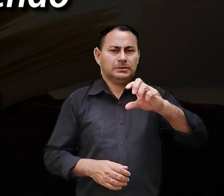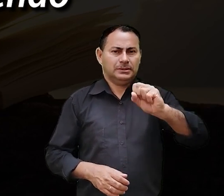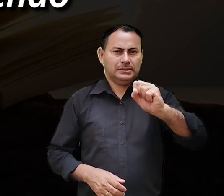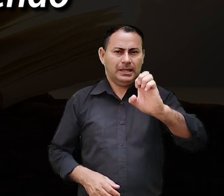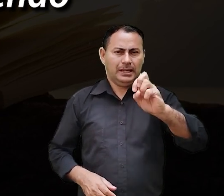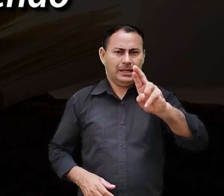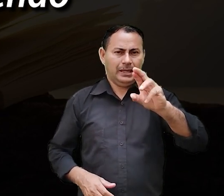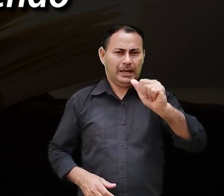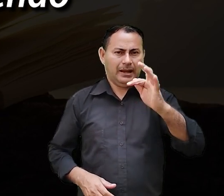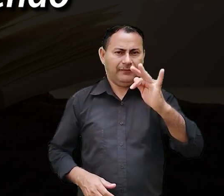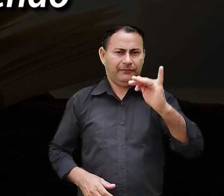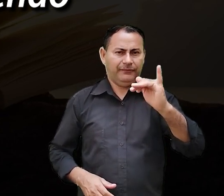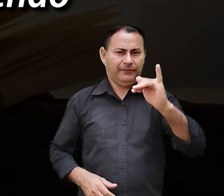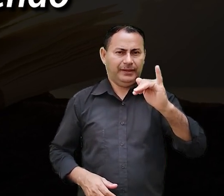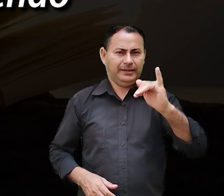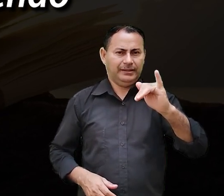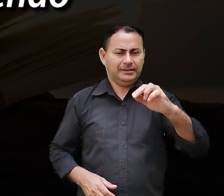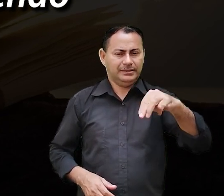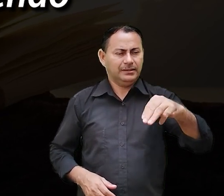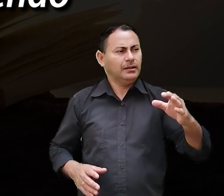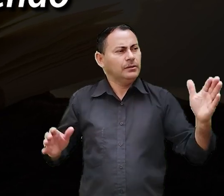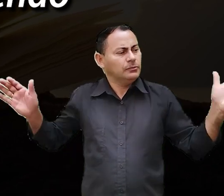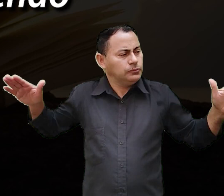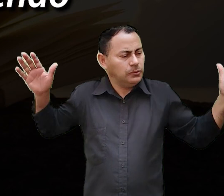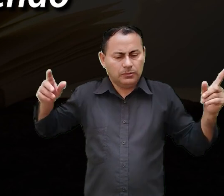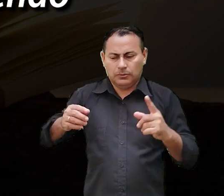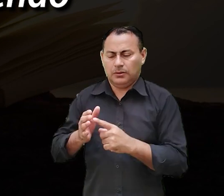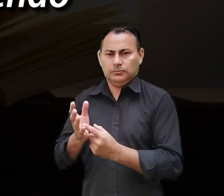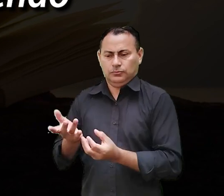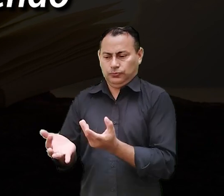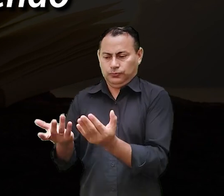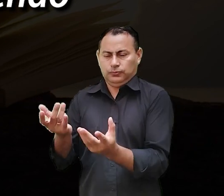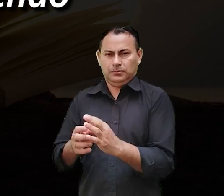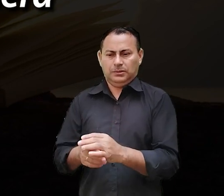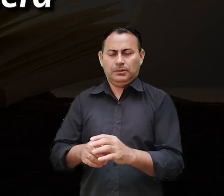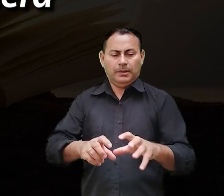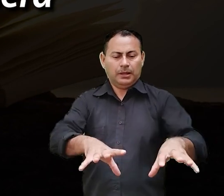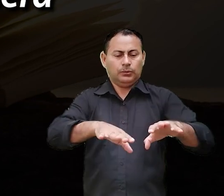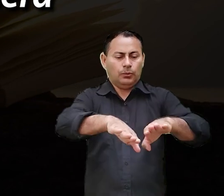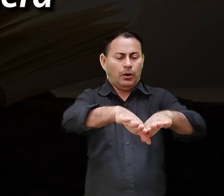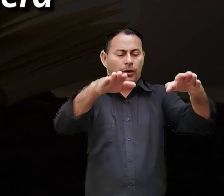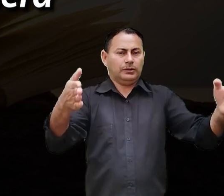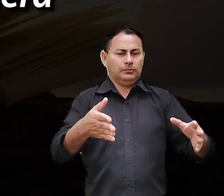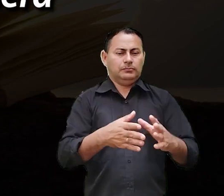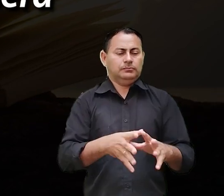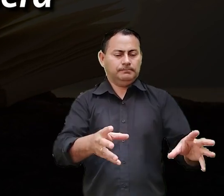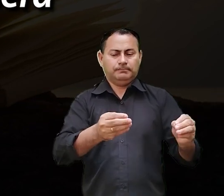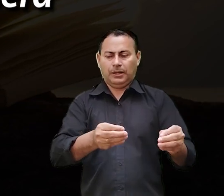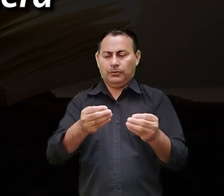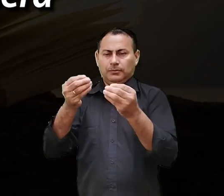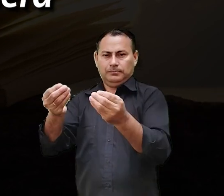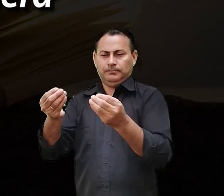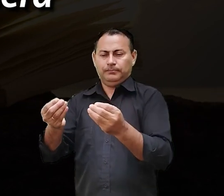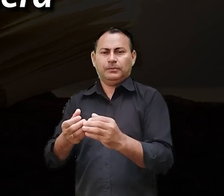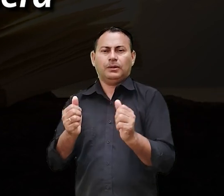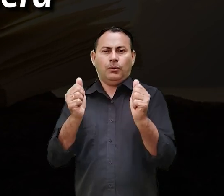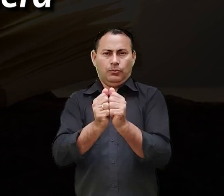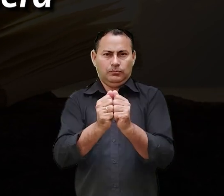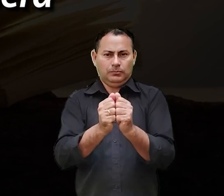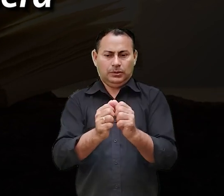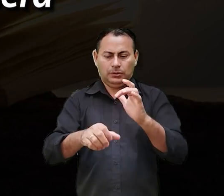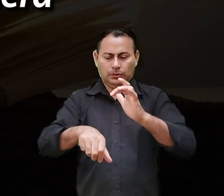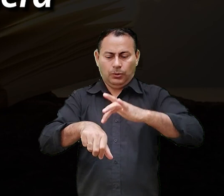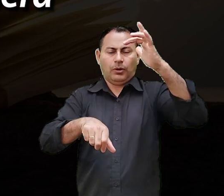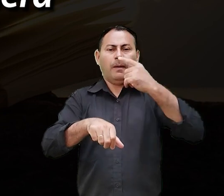serafins voou até mim trazendo uma Brasa Viva que havia tirado do altar com uma at ená com